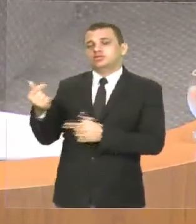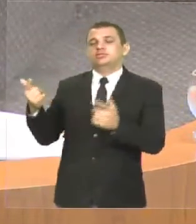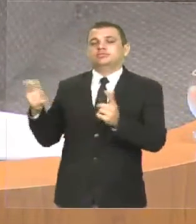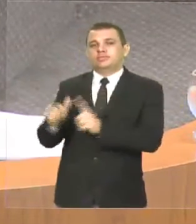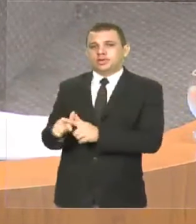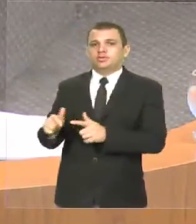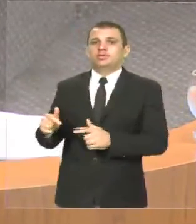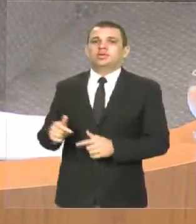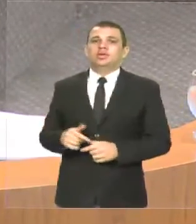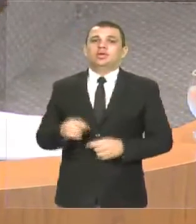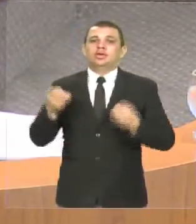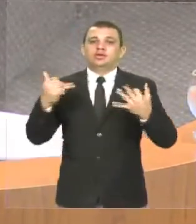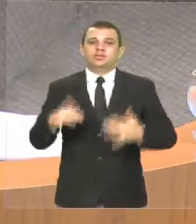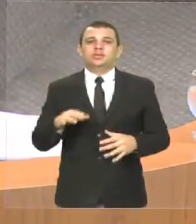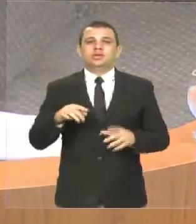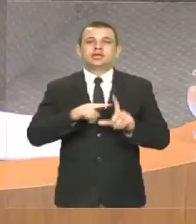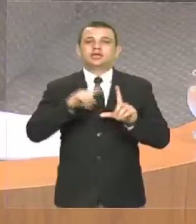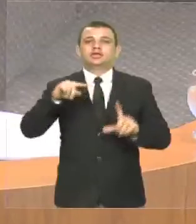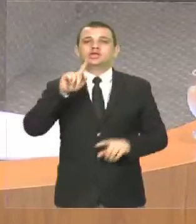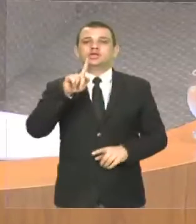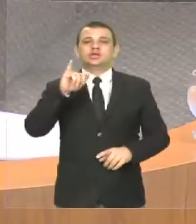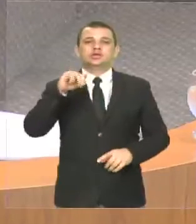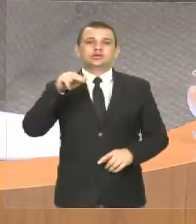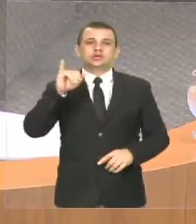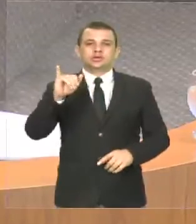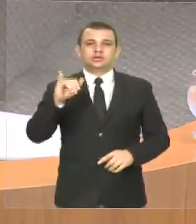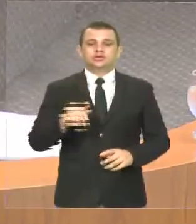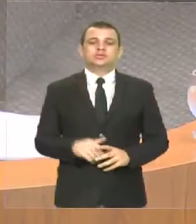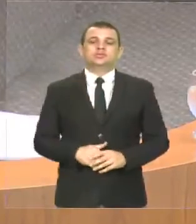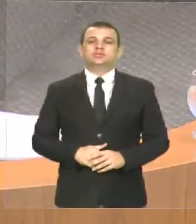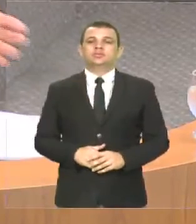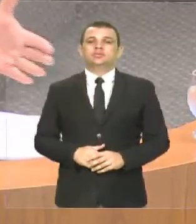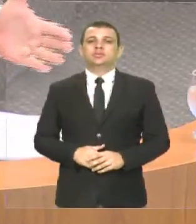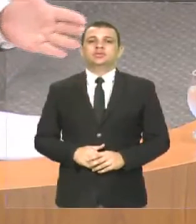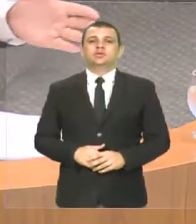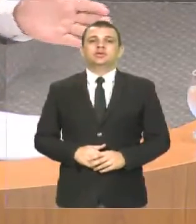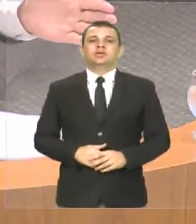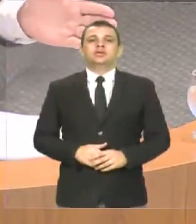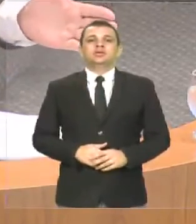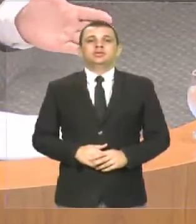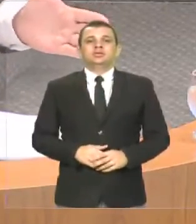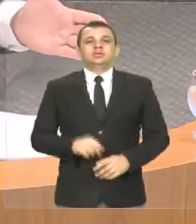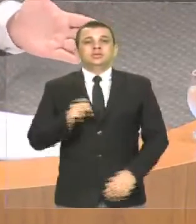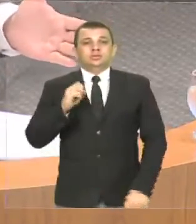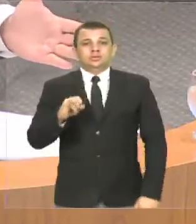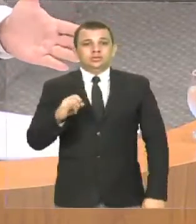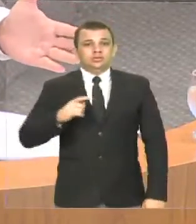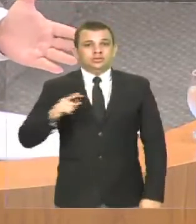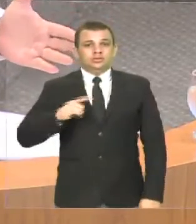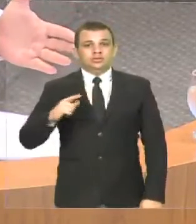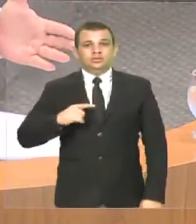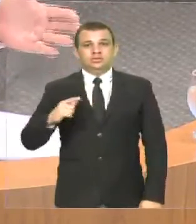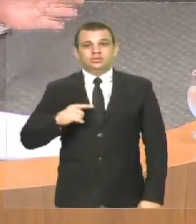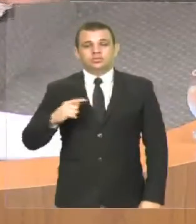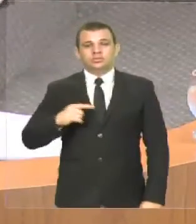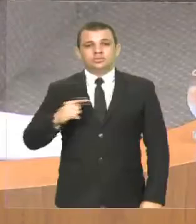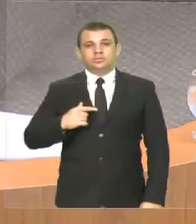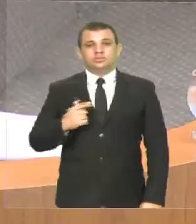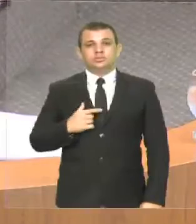é esse índice Gini, maior concentração de renda. Quanto mais baixo é o